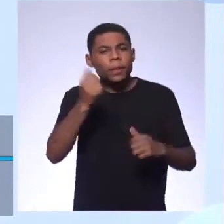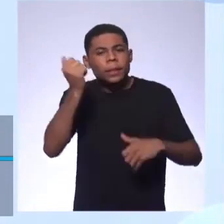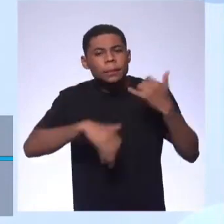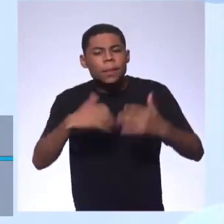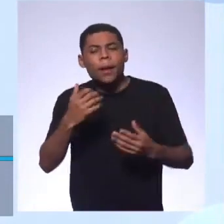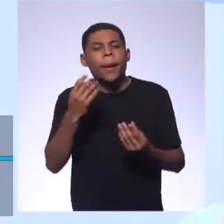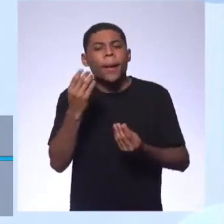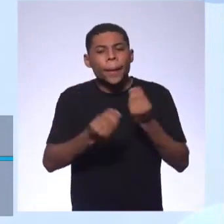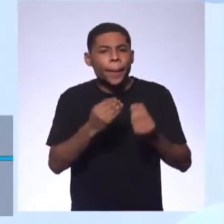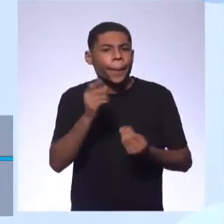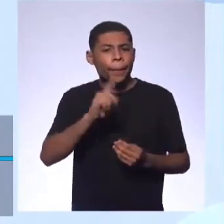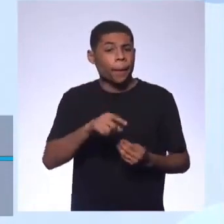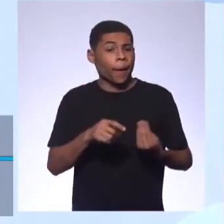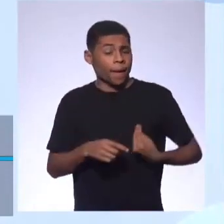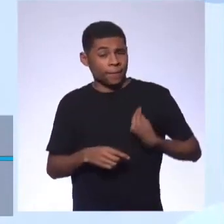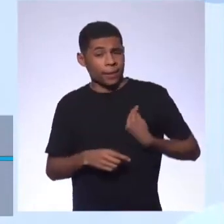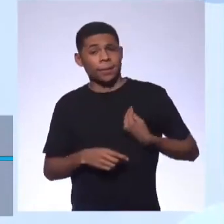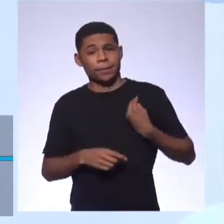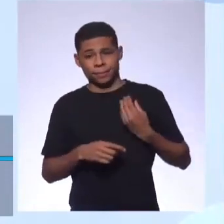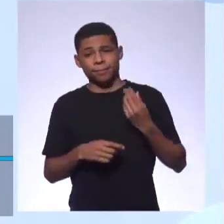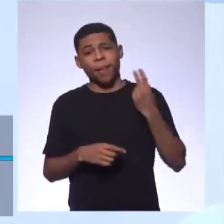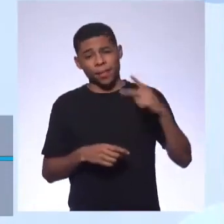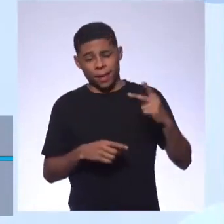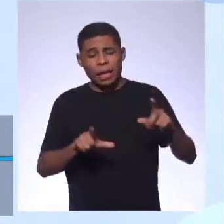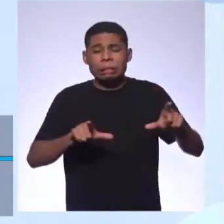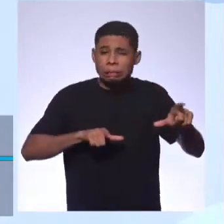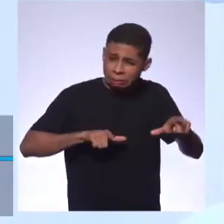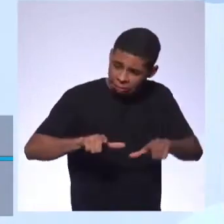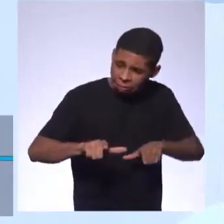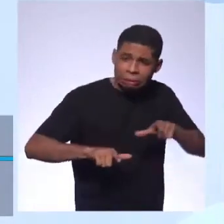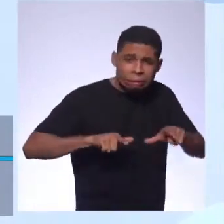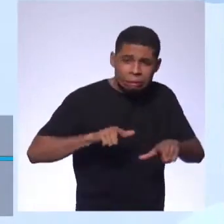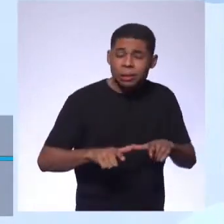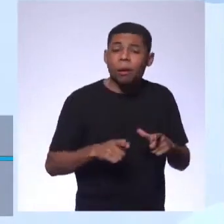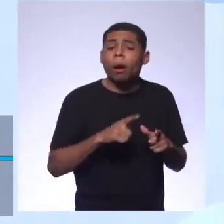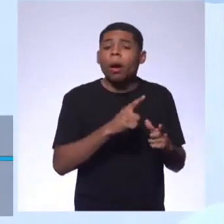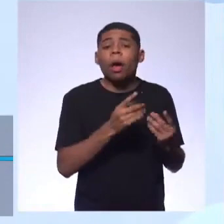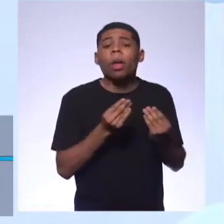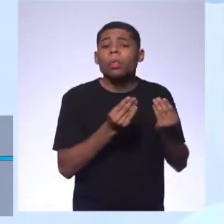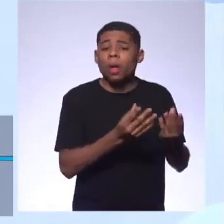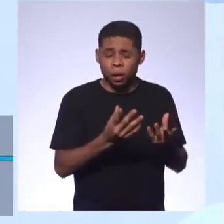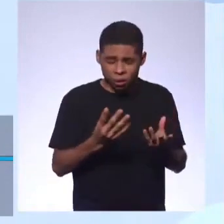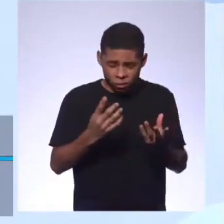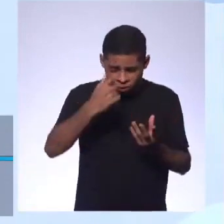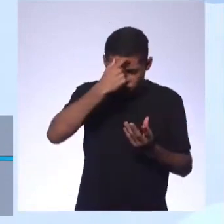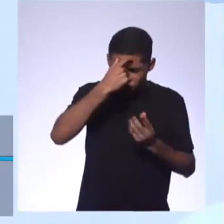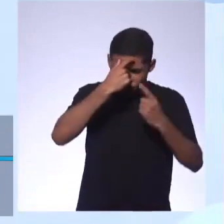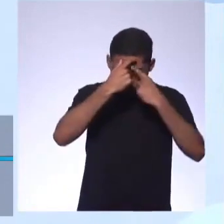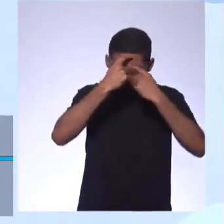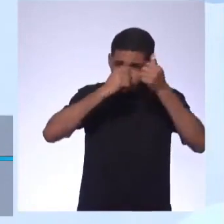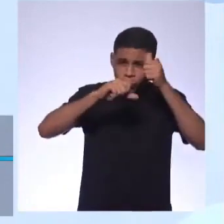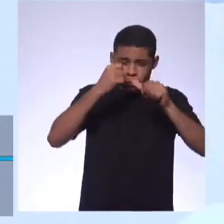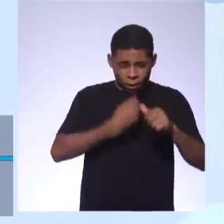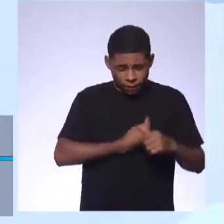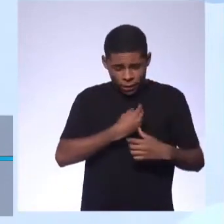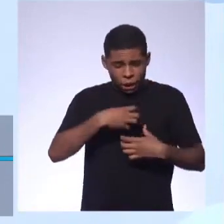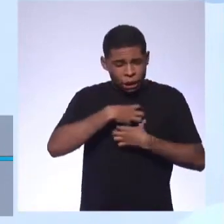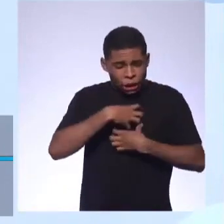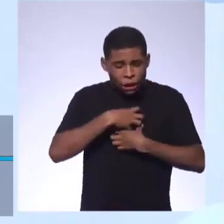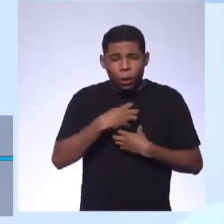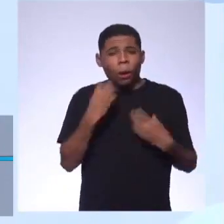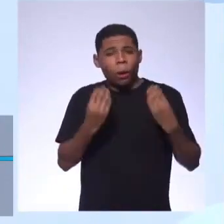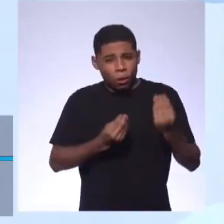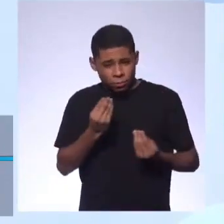como que estava sendo essa vivência dele de trabalho, o que estava causando na mente dele, na vida dele, como ele se